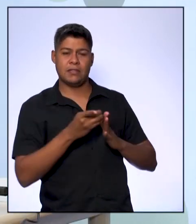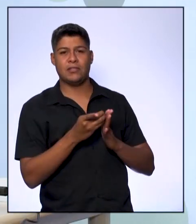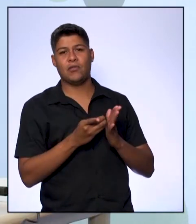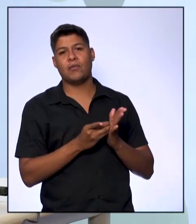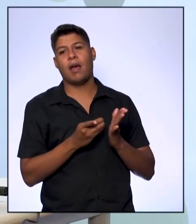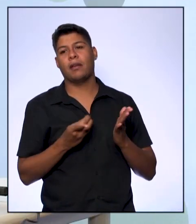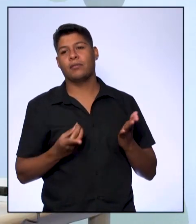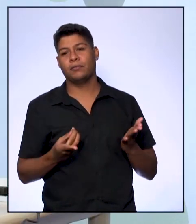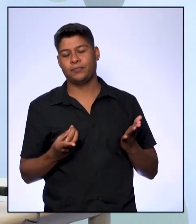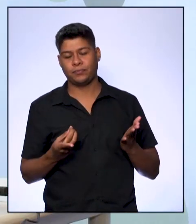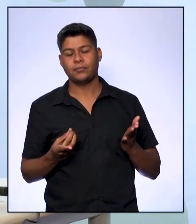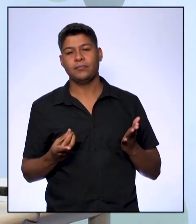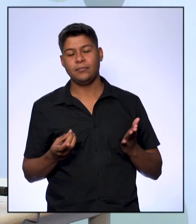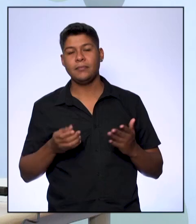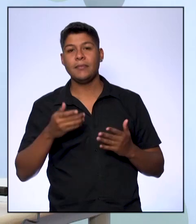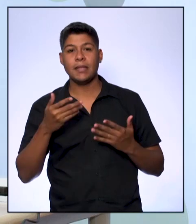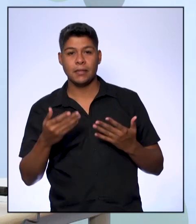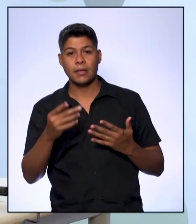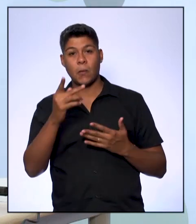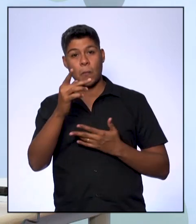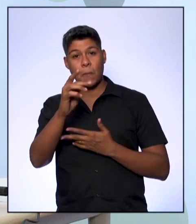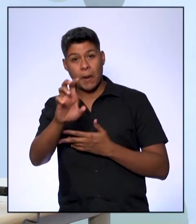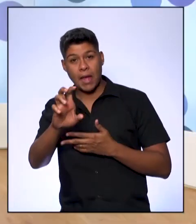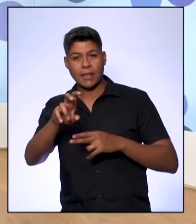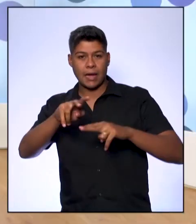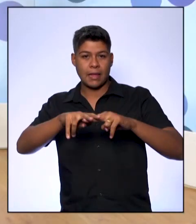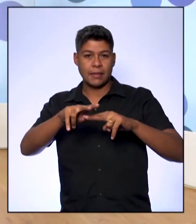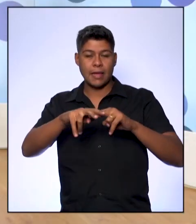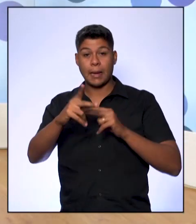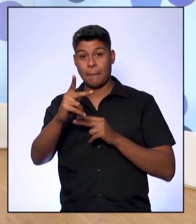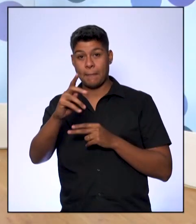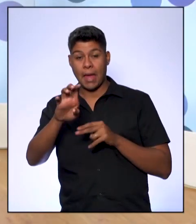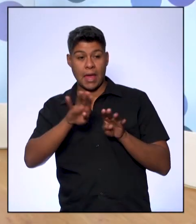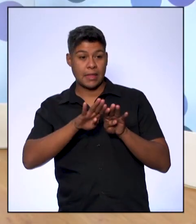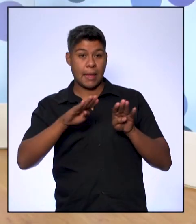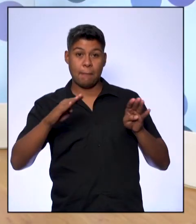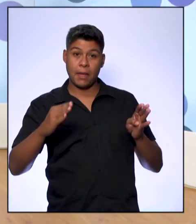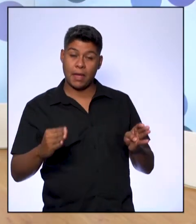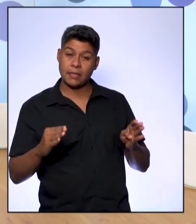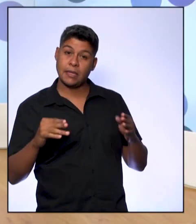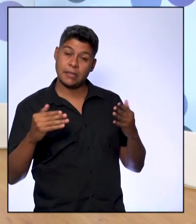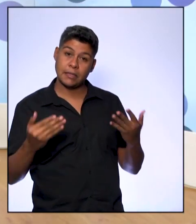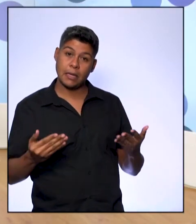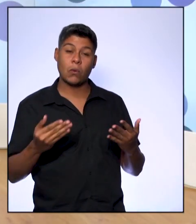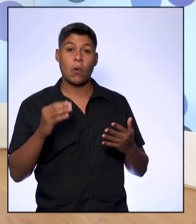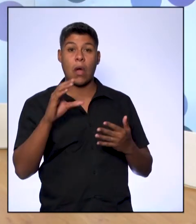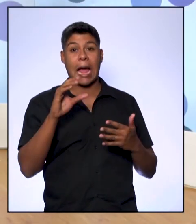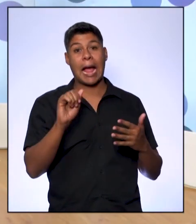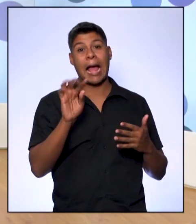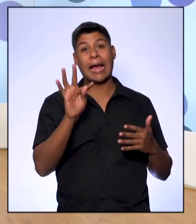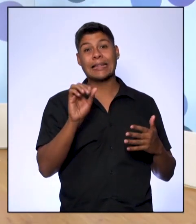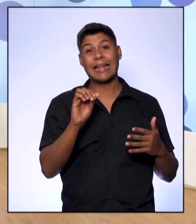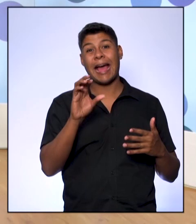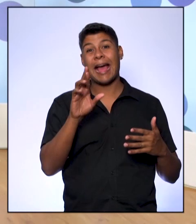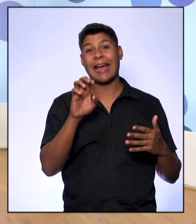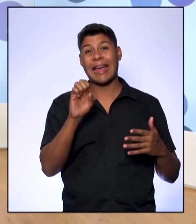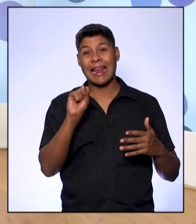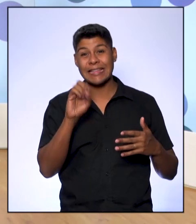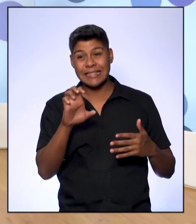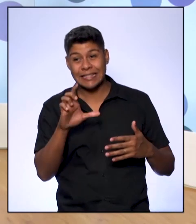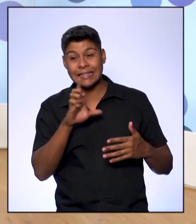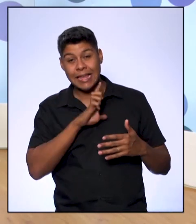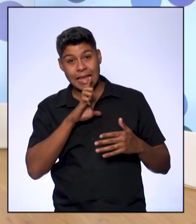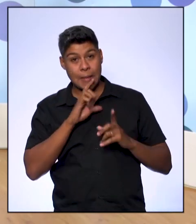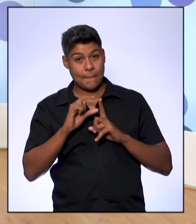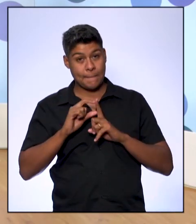enorme enorme inde por isso pé da cadeira pé da beleza tá então nesse caso aqui a catacrese é quando não